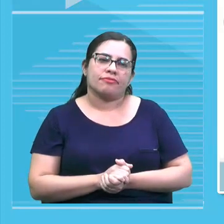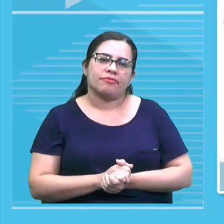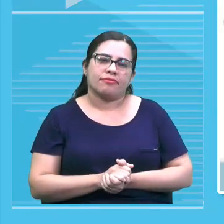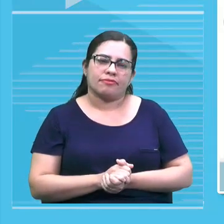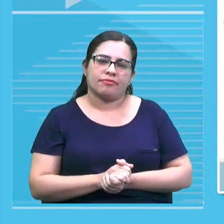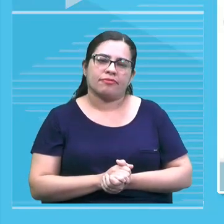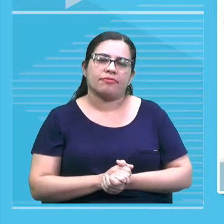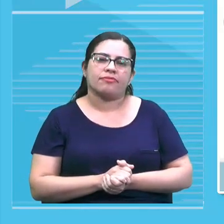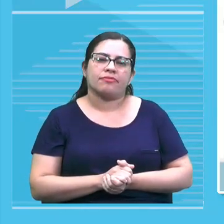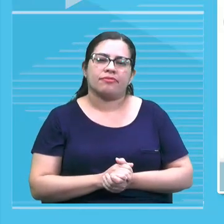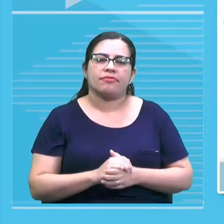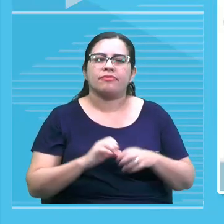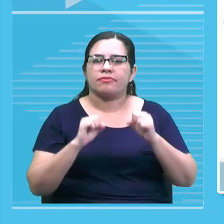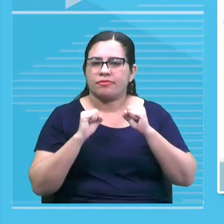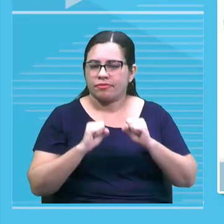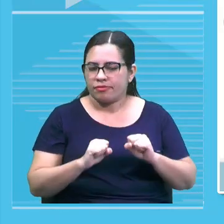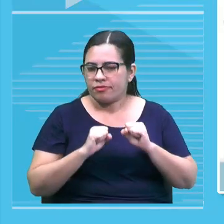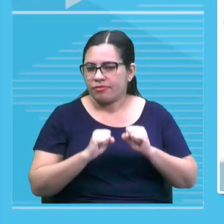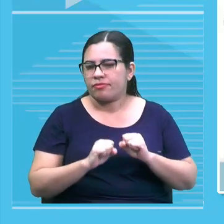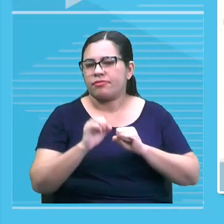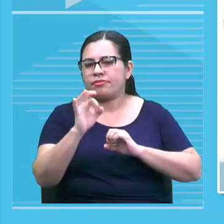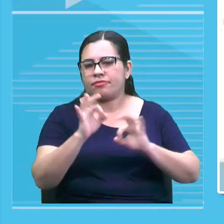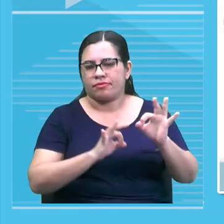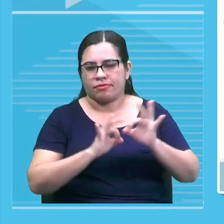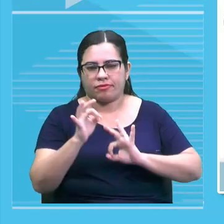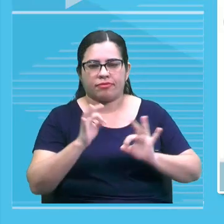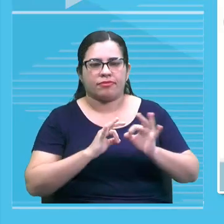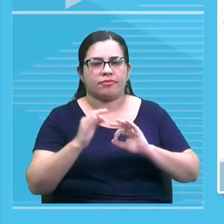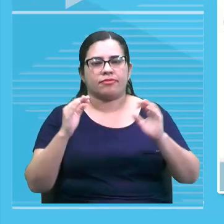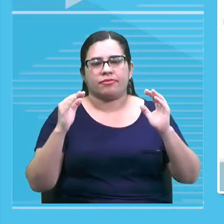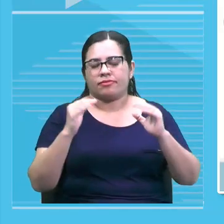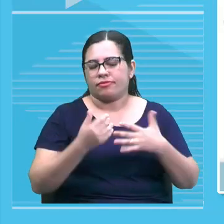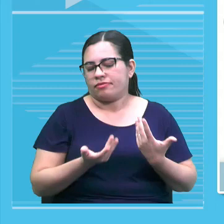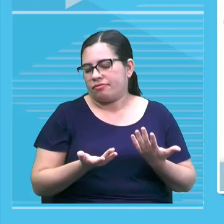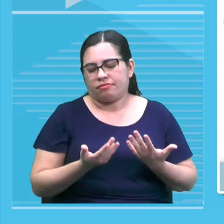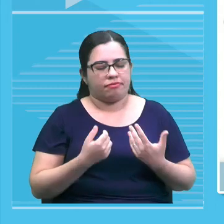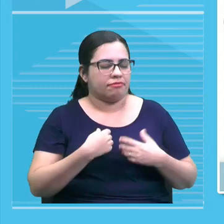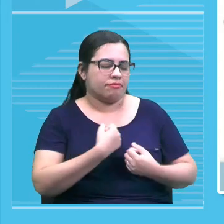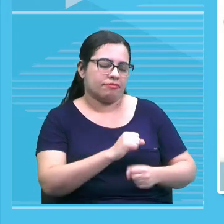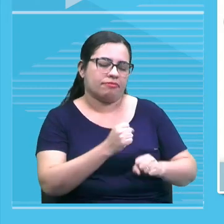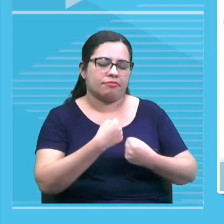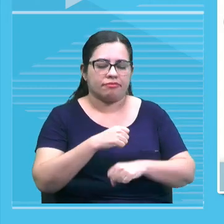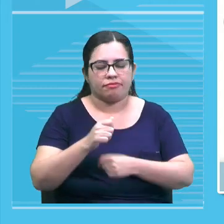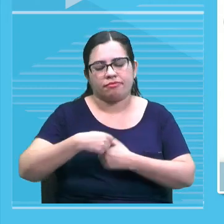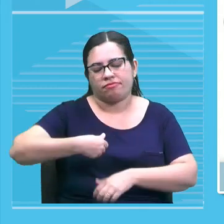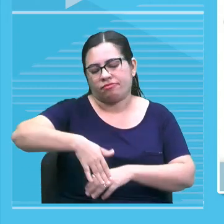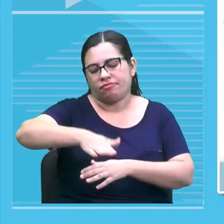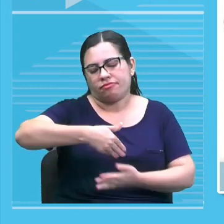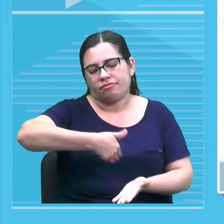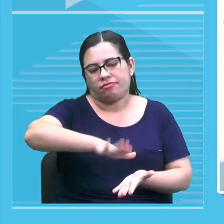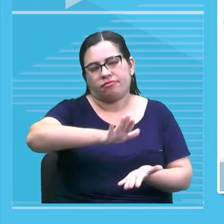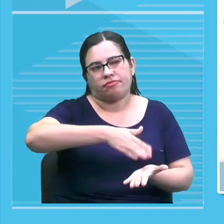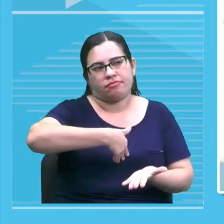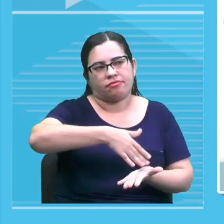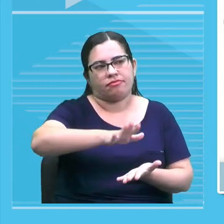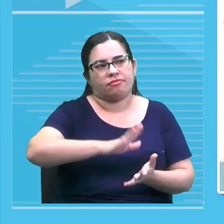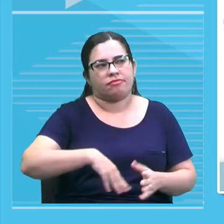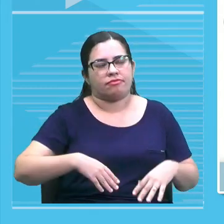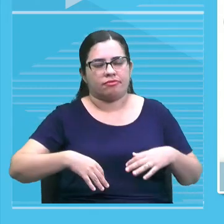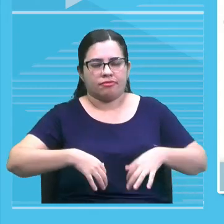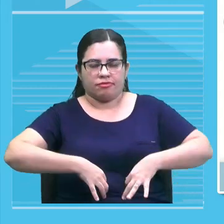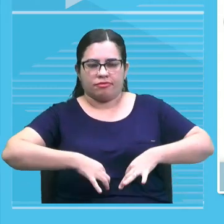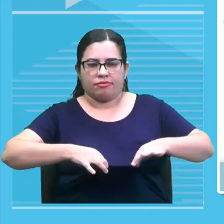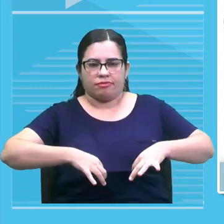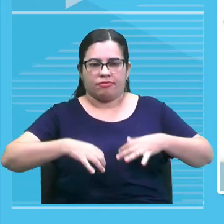dá para fazer também Cícero você vai limpar a casa né vai jogar a poeira fora aí você faz